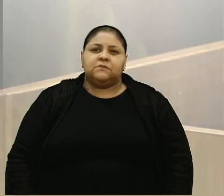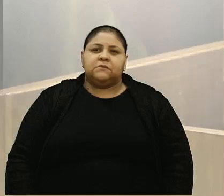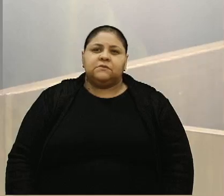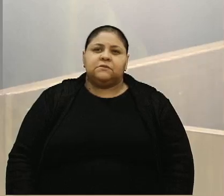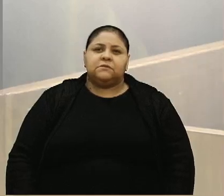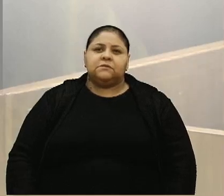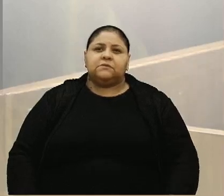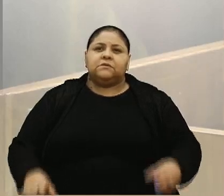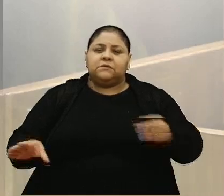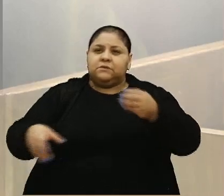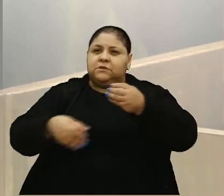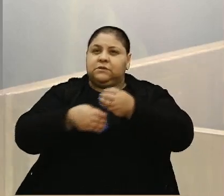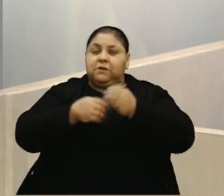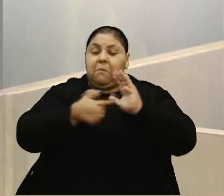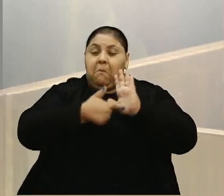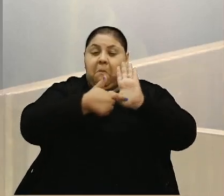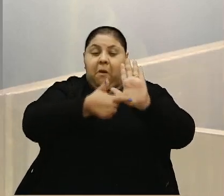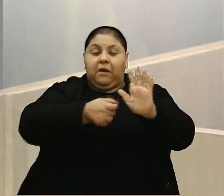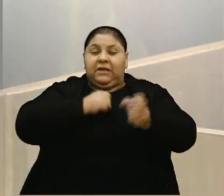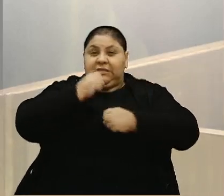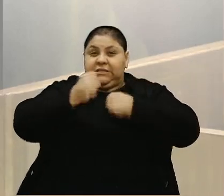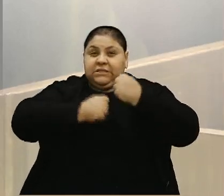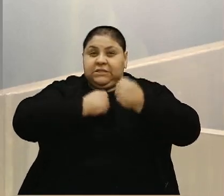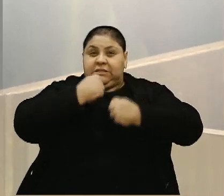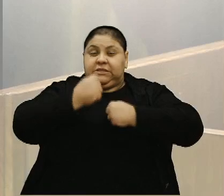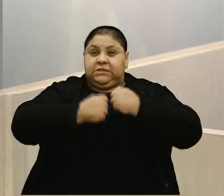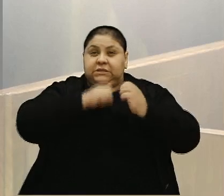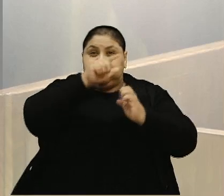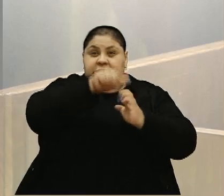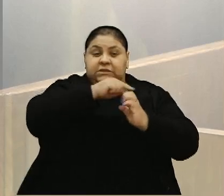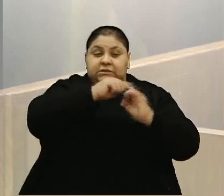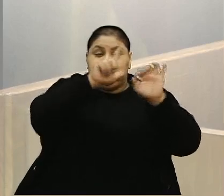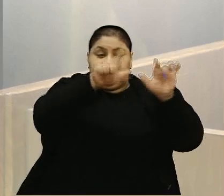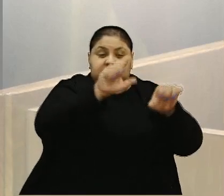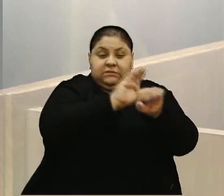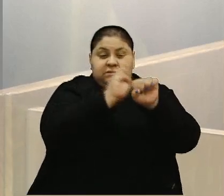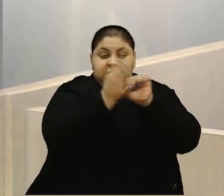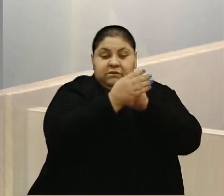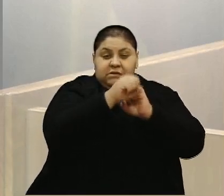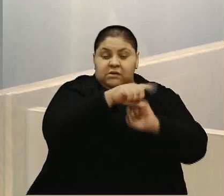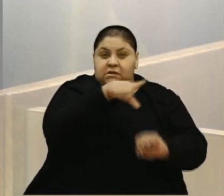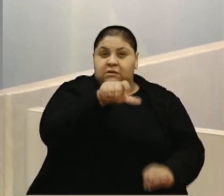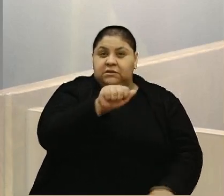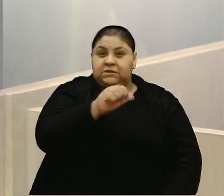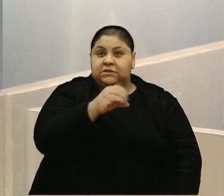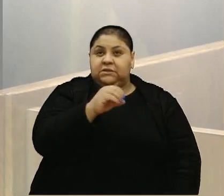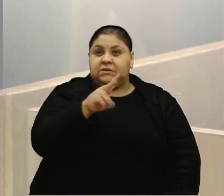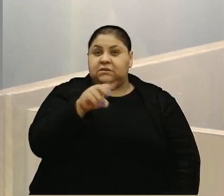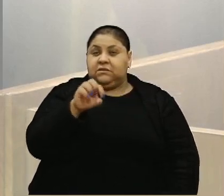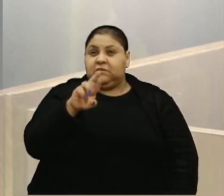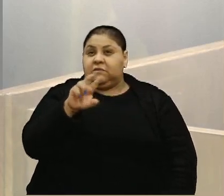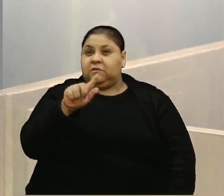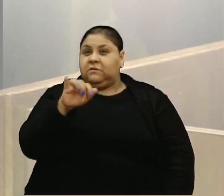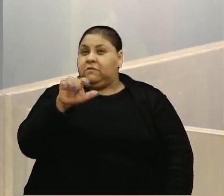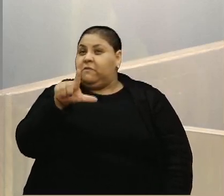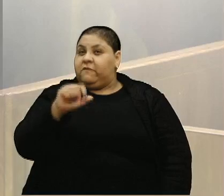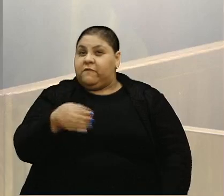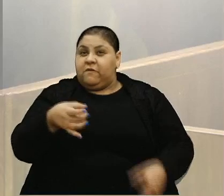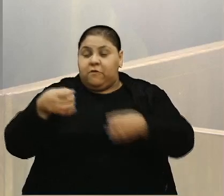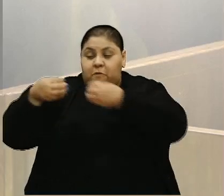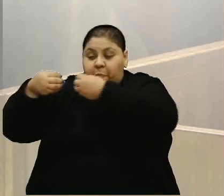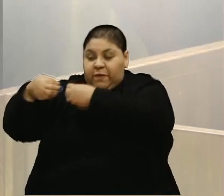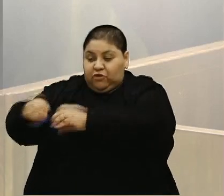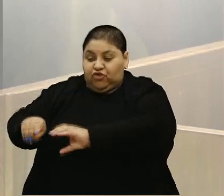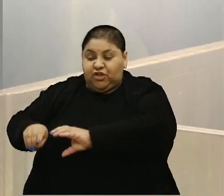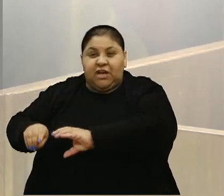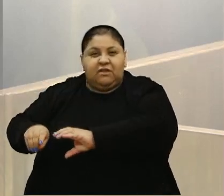Mostra a indignação. Fica ali, essa empresa fica localizada no bairro São Virgílio, manchando a imagem da nossa cidade de Caxias